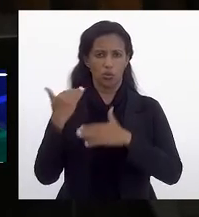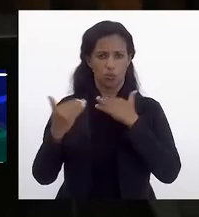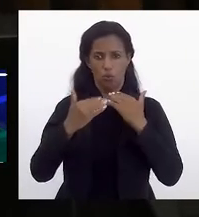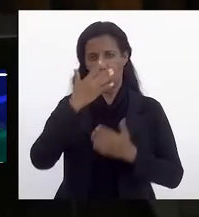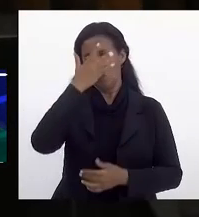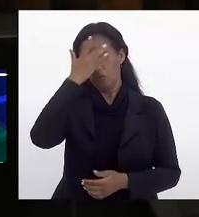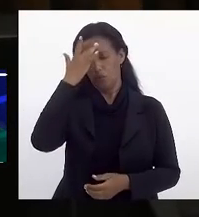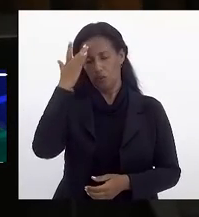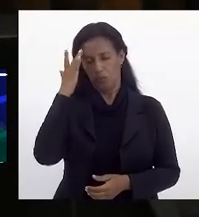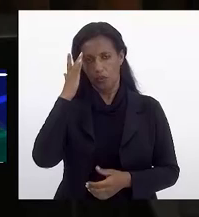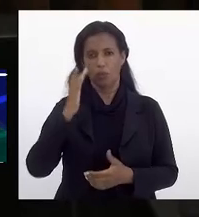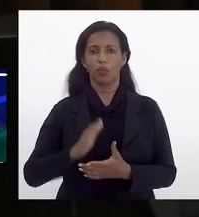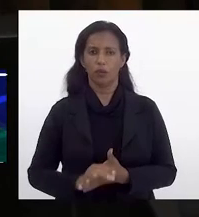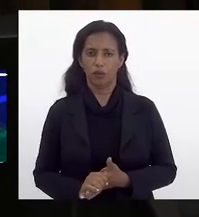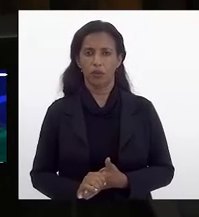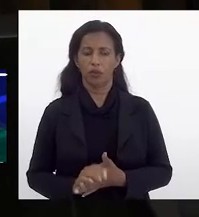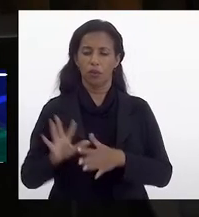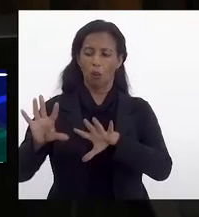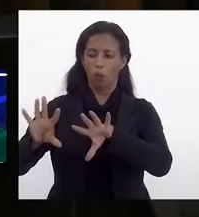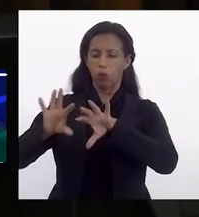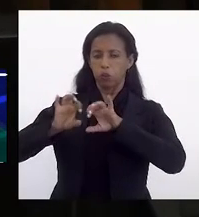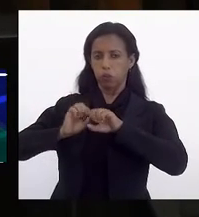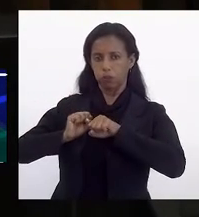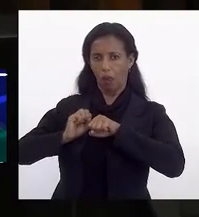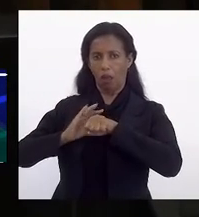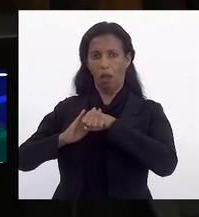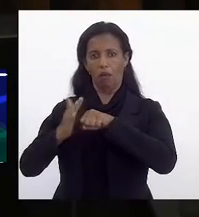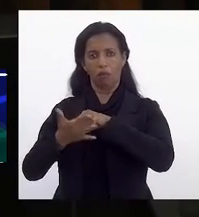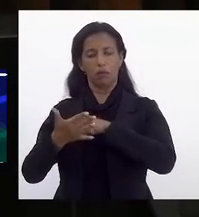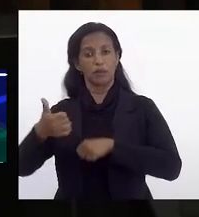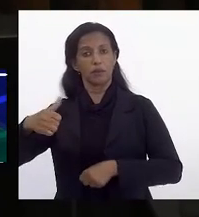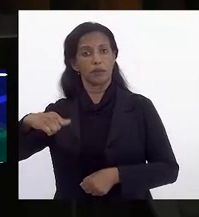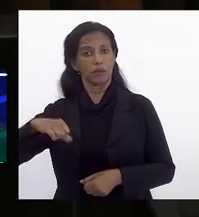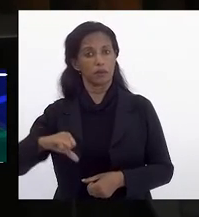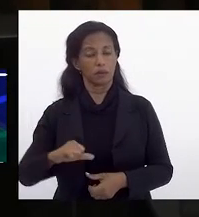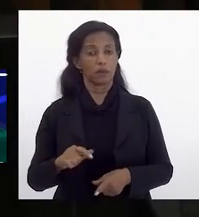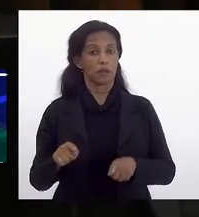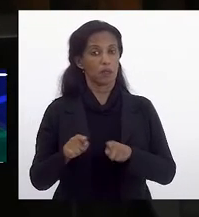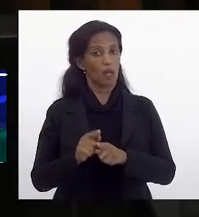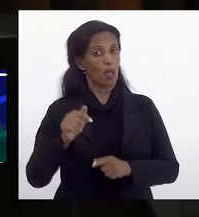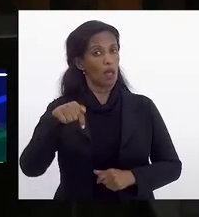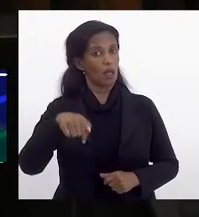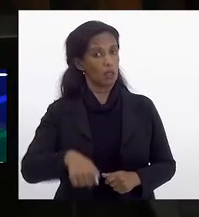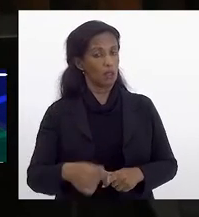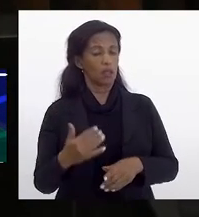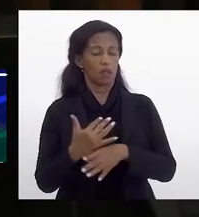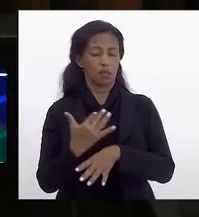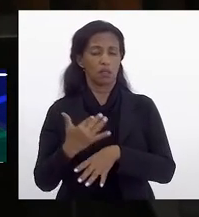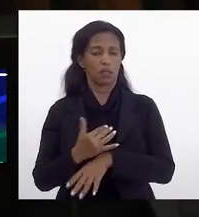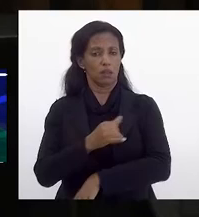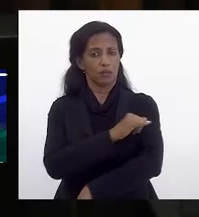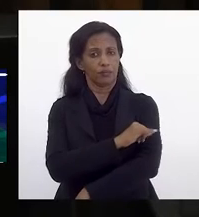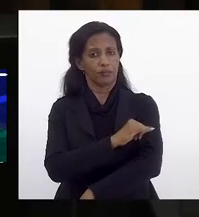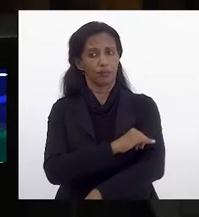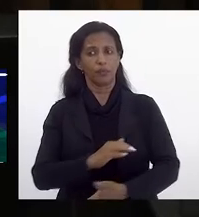pessoas acometidas por pandemia, inclusive aqui na cidade do Rio de